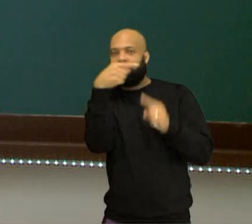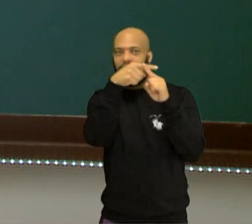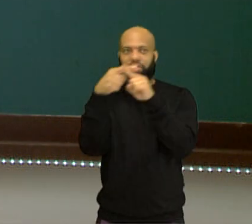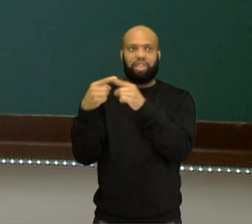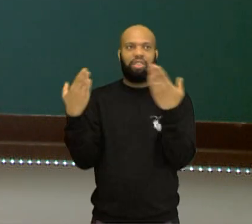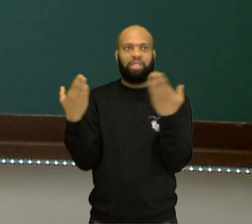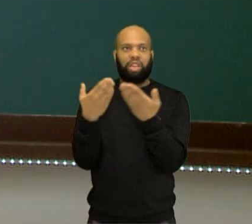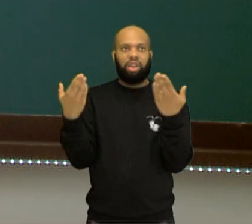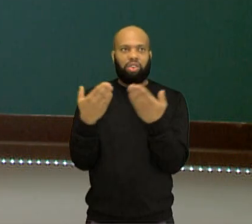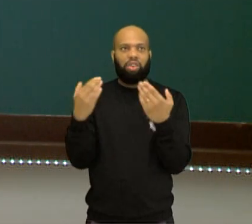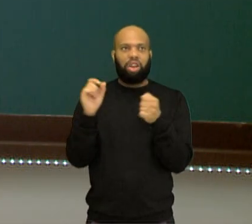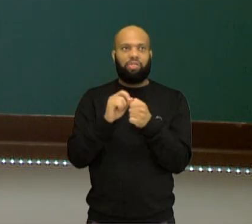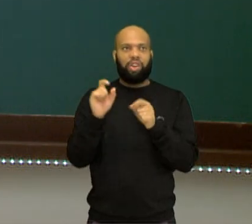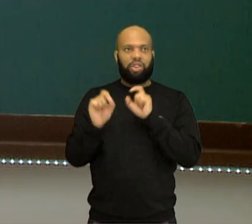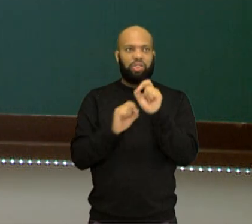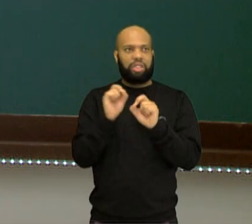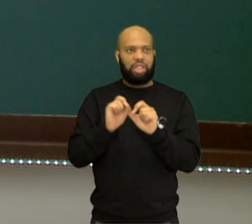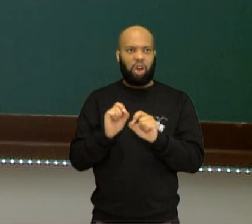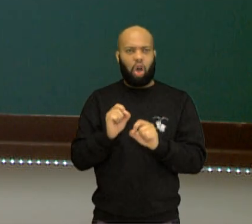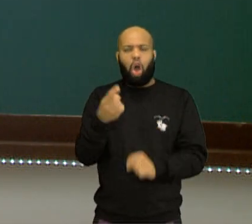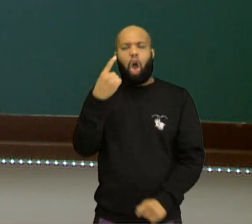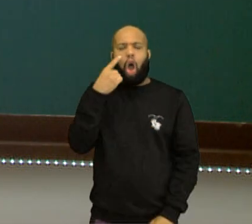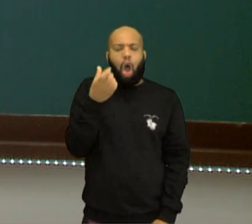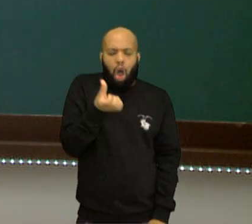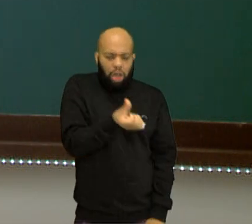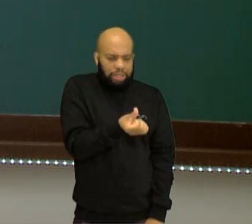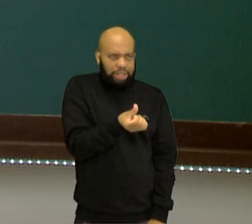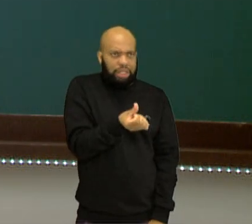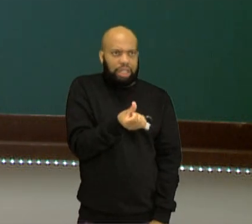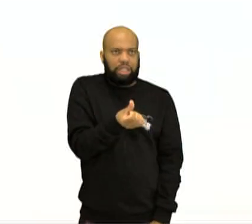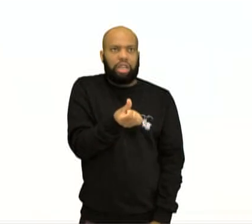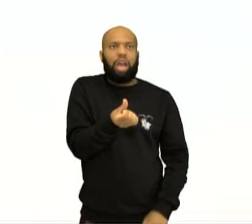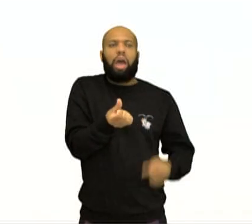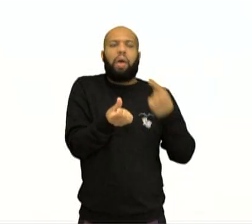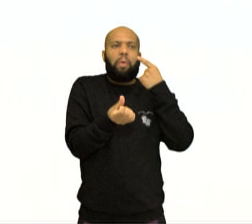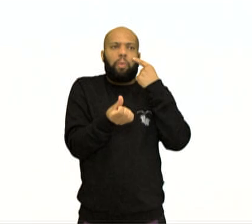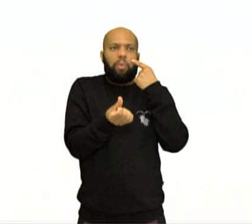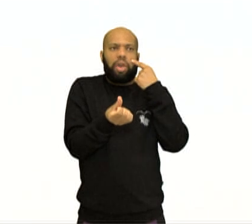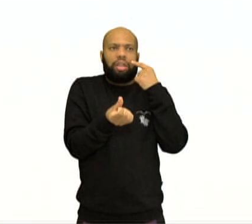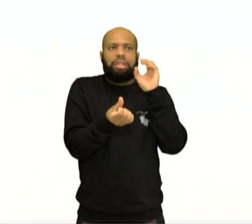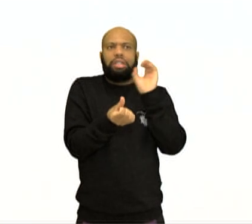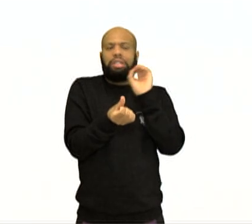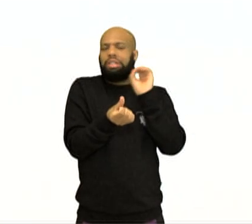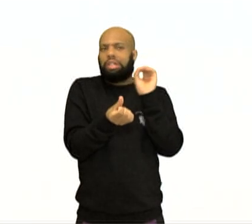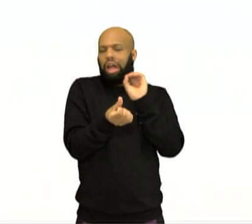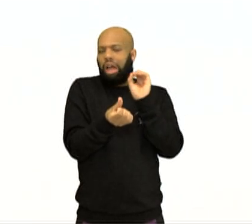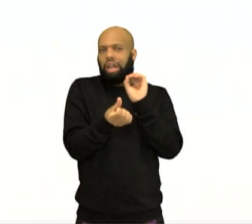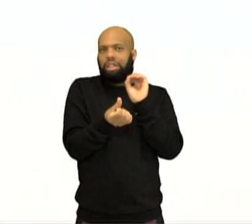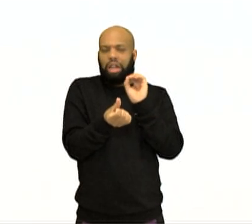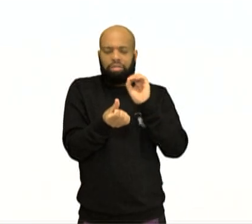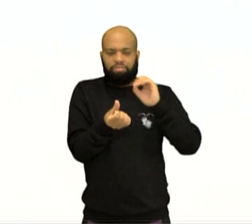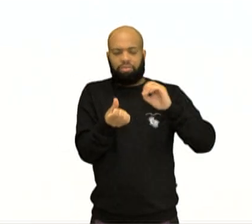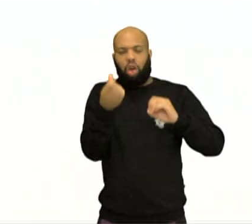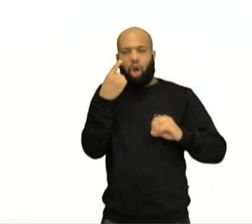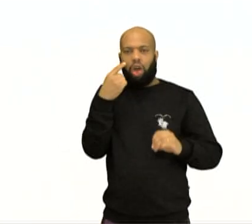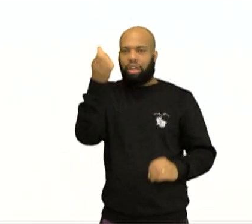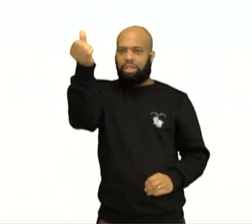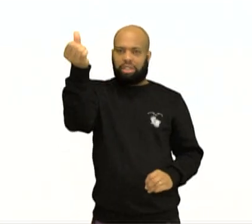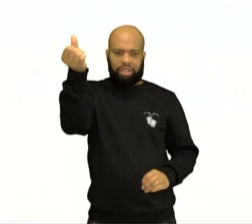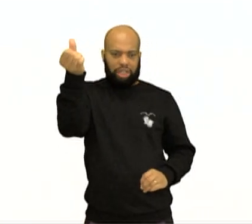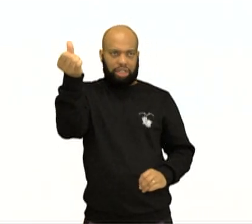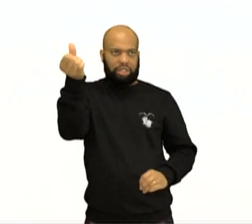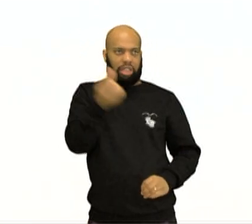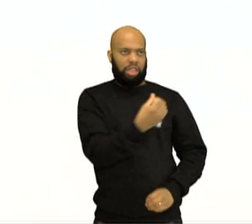6, tá? Quando não tem nada aqui embaixo, é como se tivesse 1, né? Então, como se fosse 6 vezes 1, tá bom?